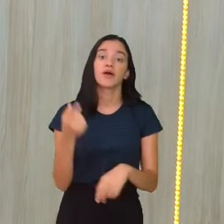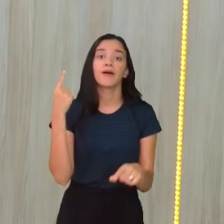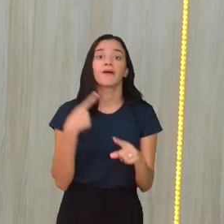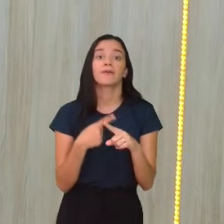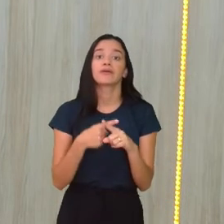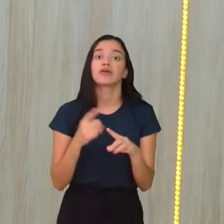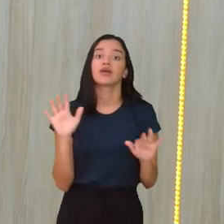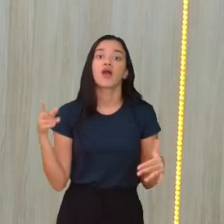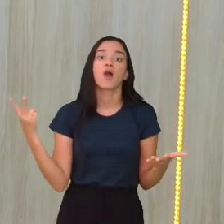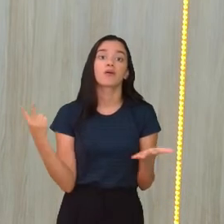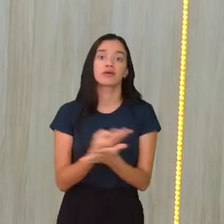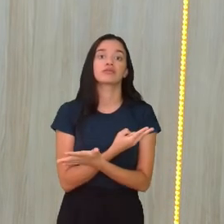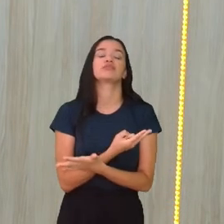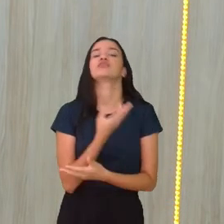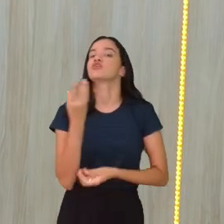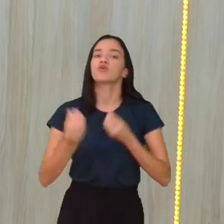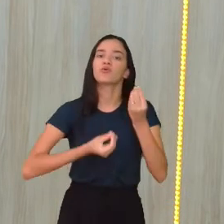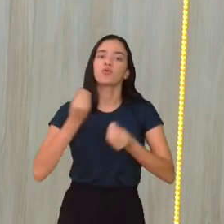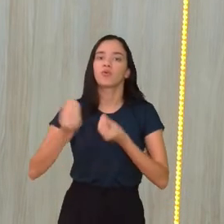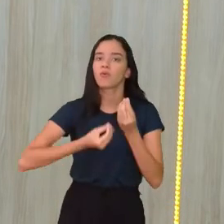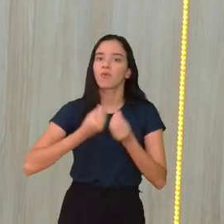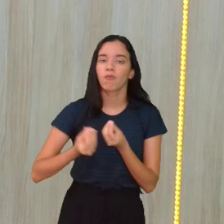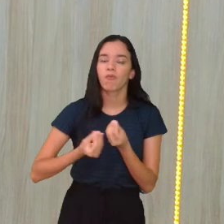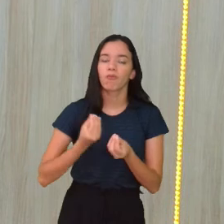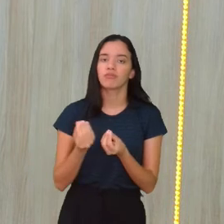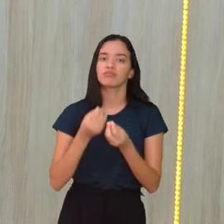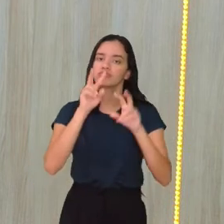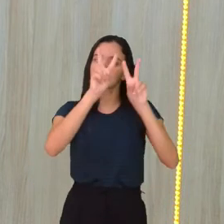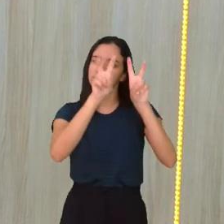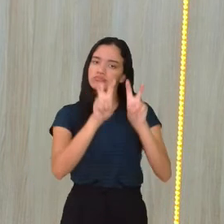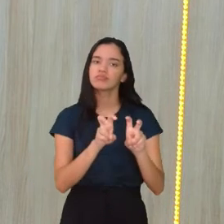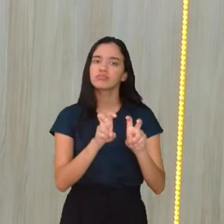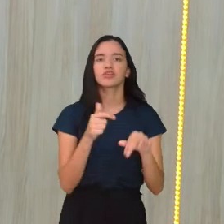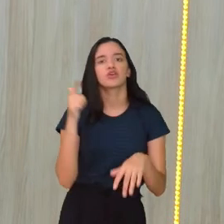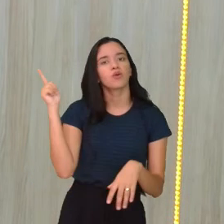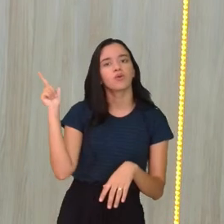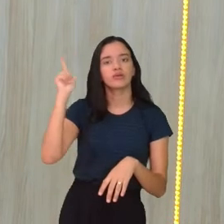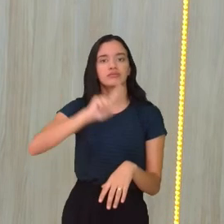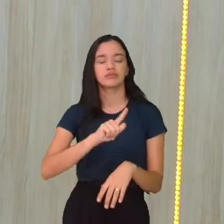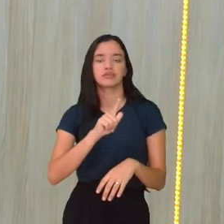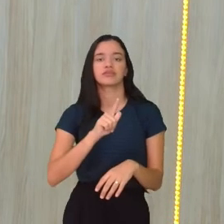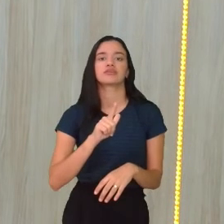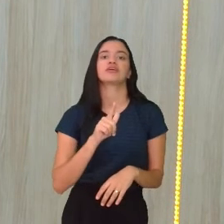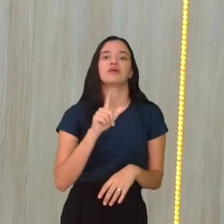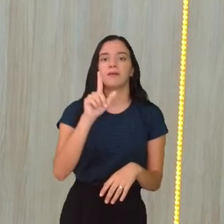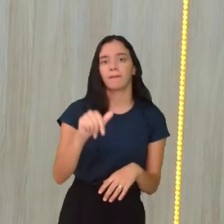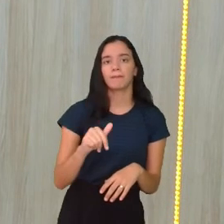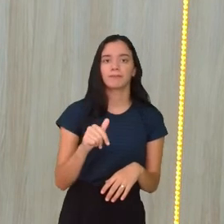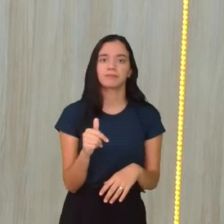é que acontece, né, como é que a gente define, como é que a gente consegue aí